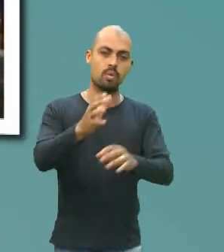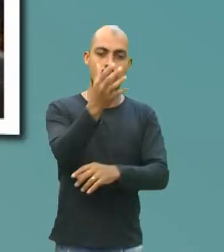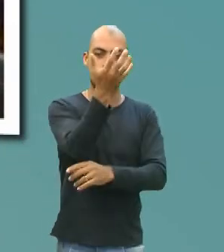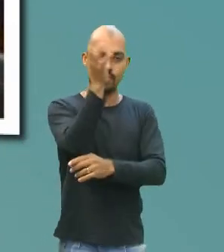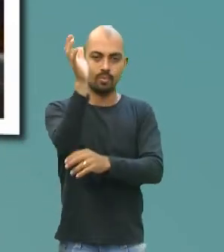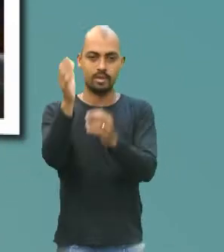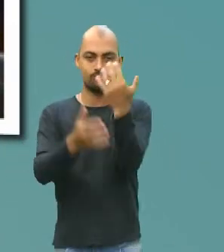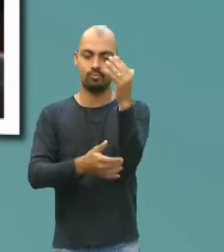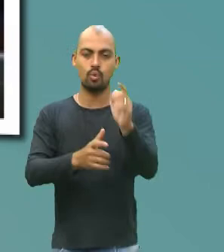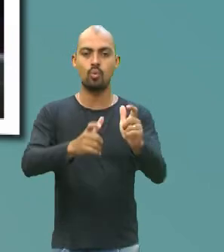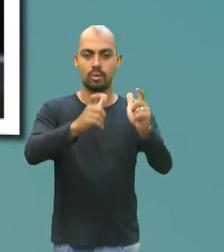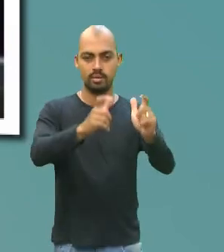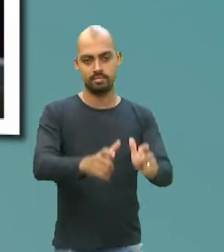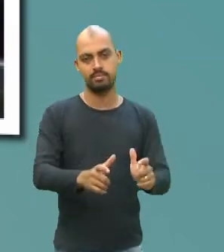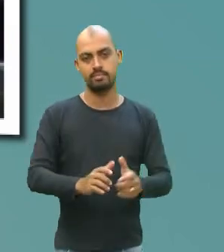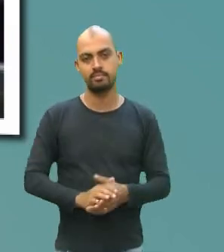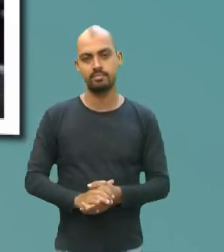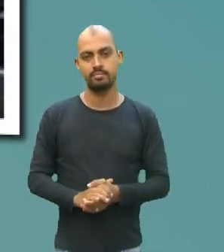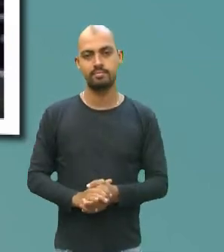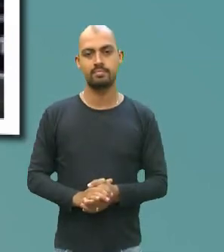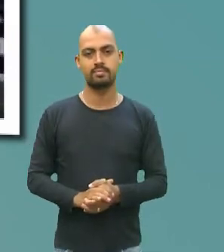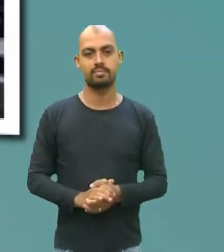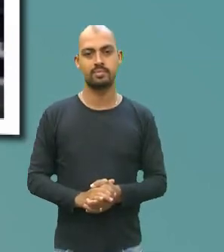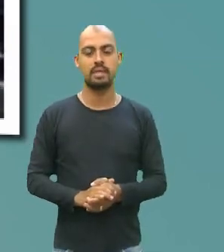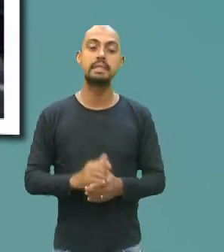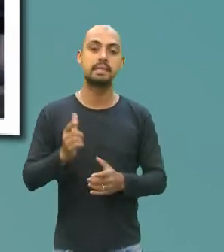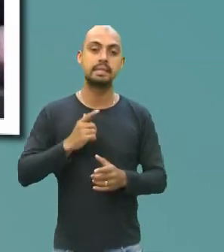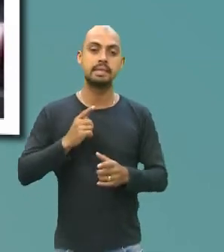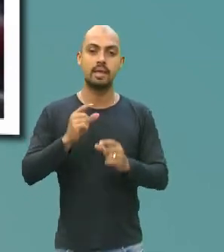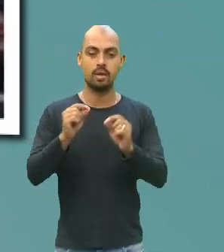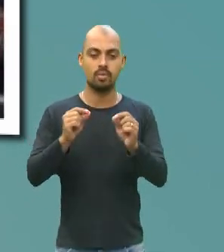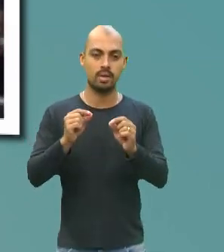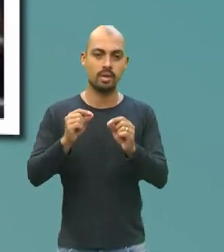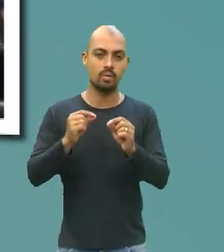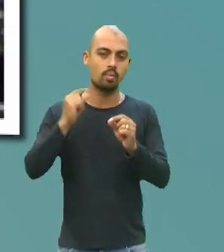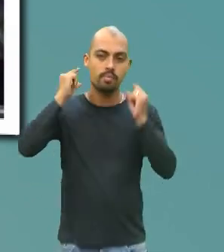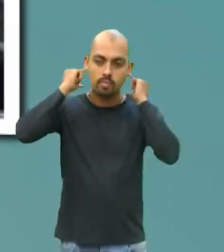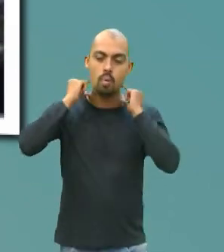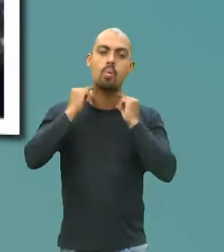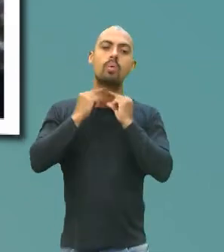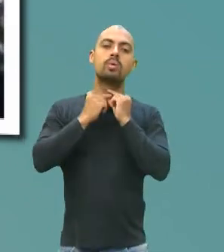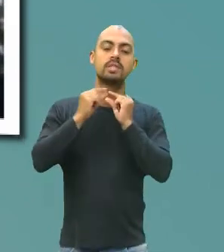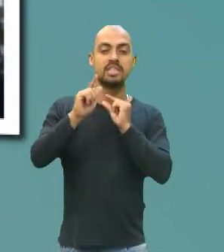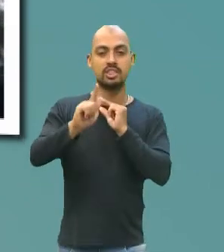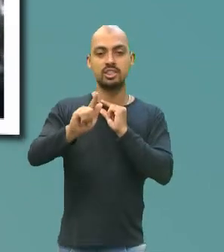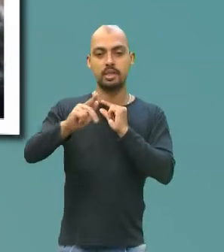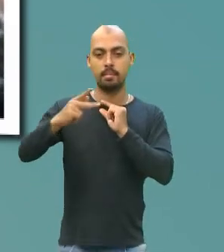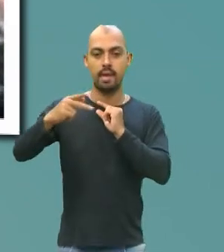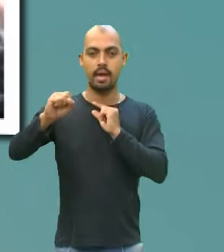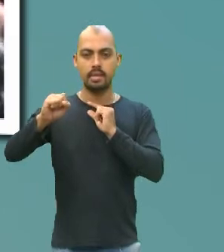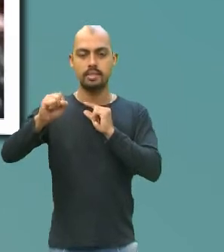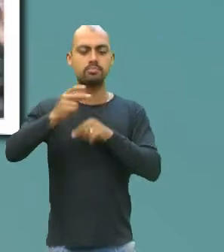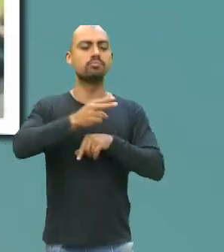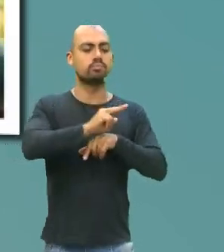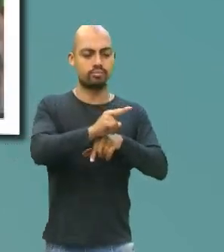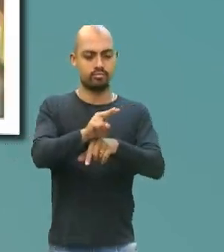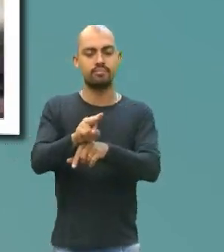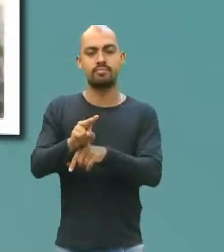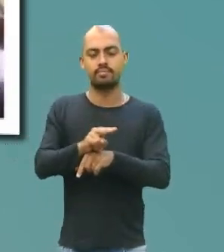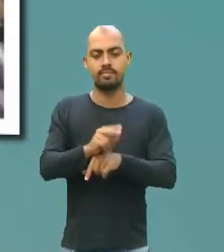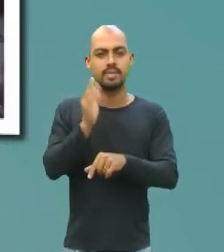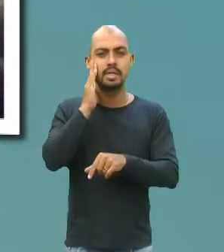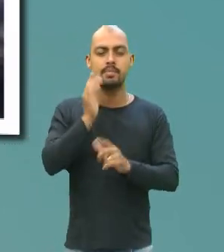mesmo local onde ela foi capturada e colocaram um rádio colar para poder até acompanhar, fazer o monitoramento e tudo